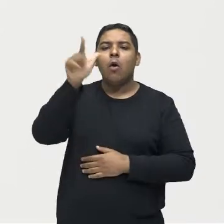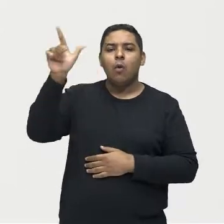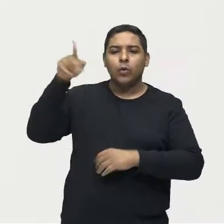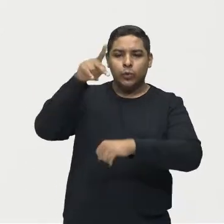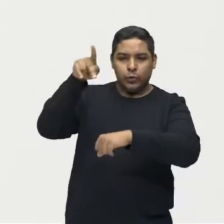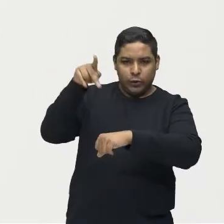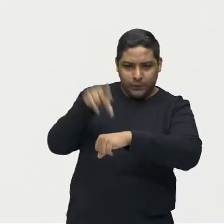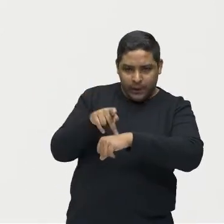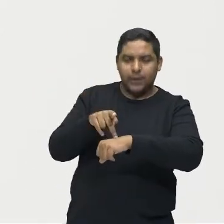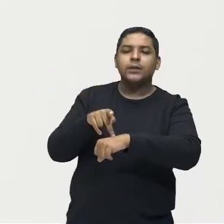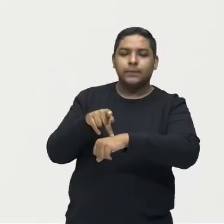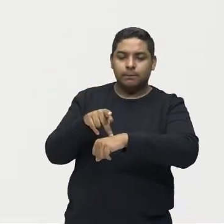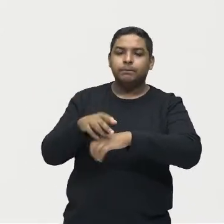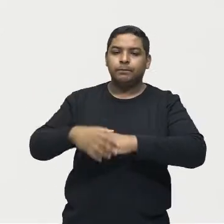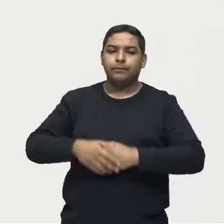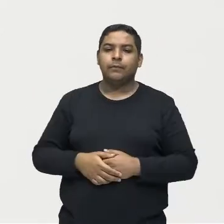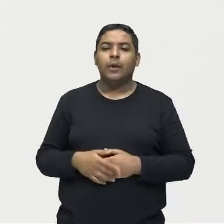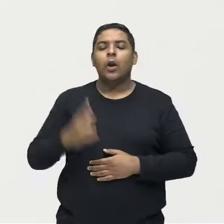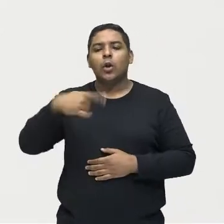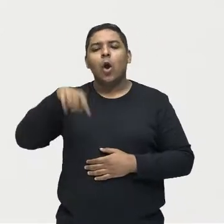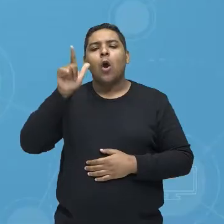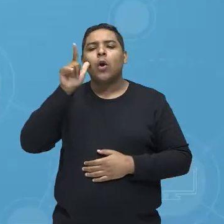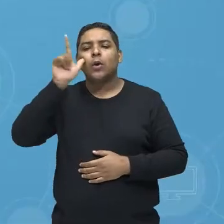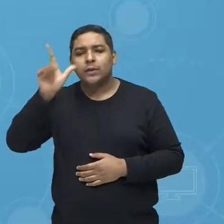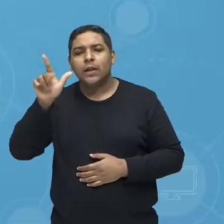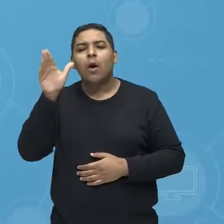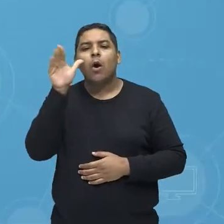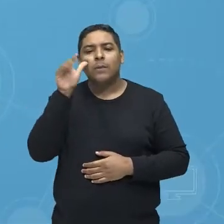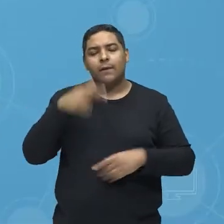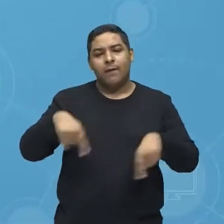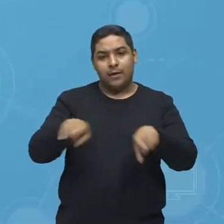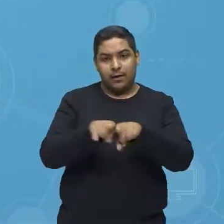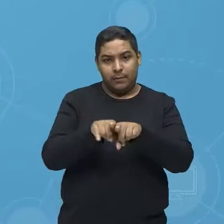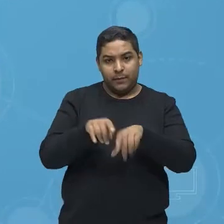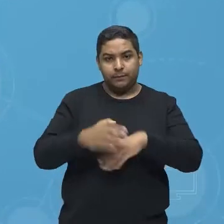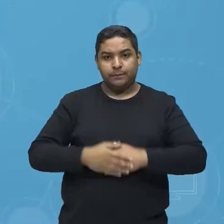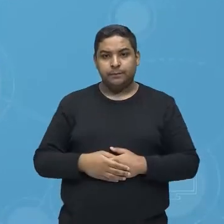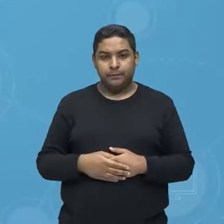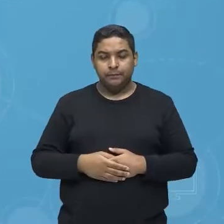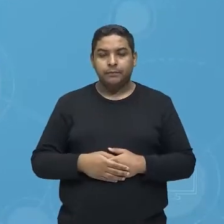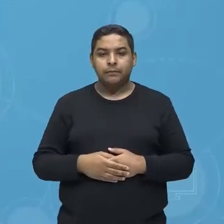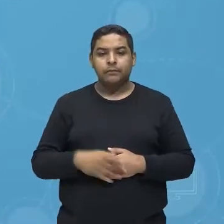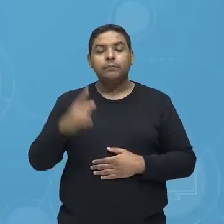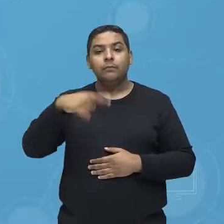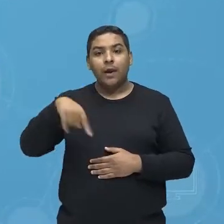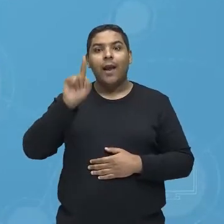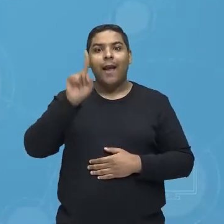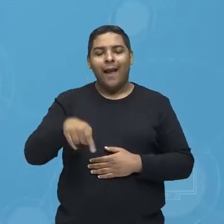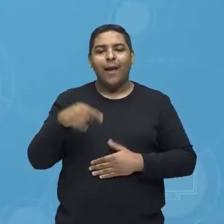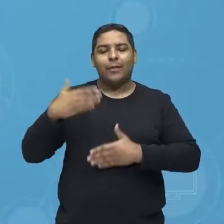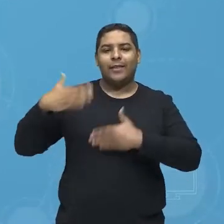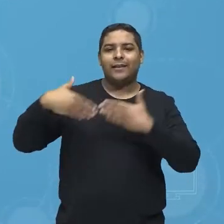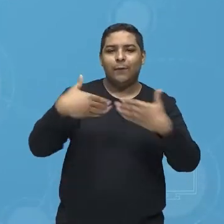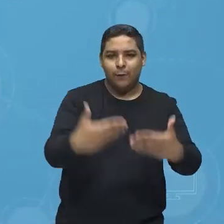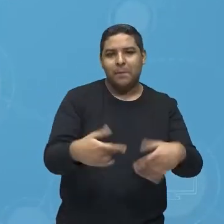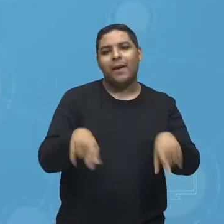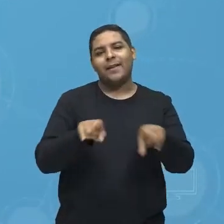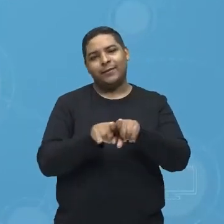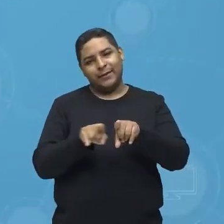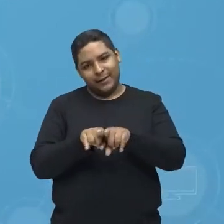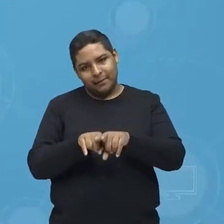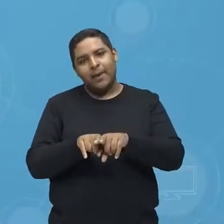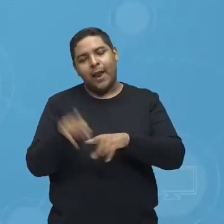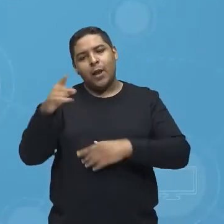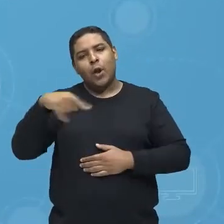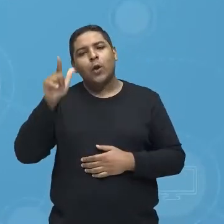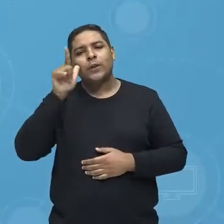a gente observa tudo isso, tá bom, gente? Então, a gente vai verificar que esse vai ser o desenvolvimento e a gente observa que